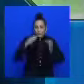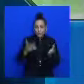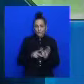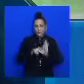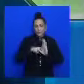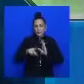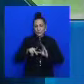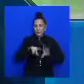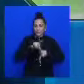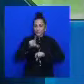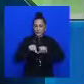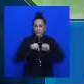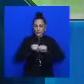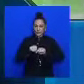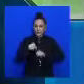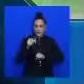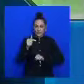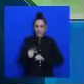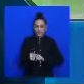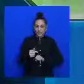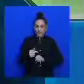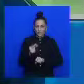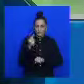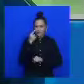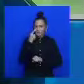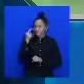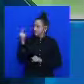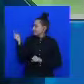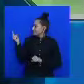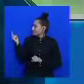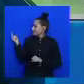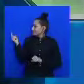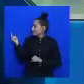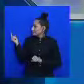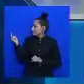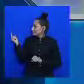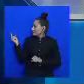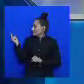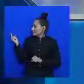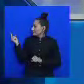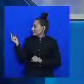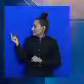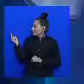do Super 7. E vamos aguardar a bola para a nossa coluna 2.